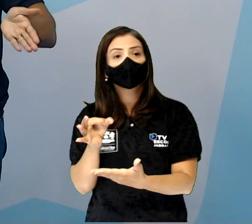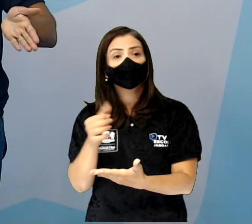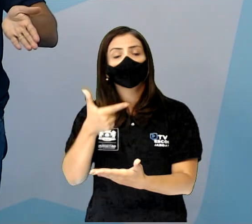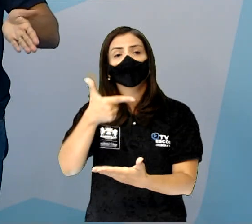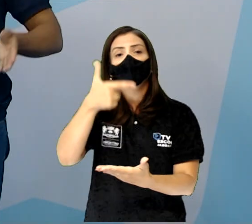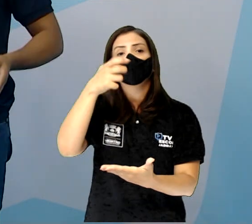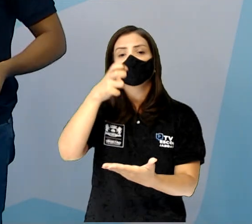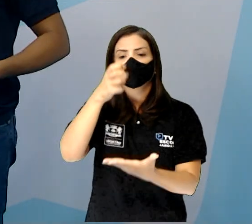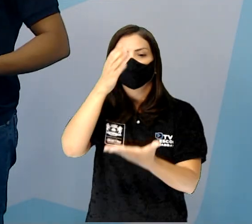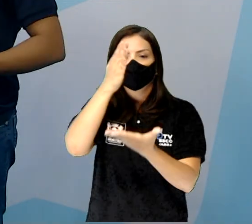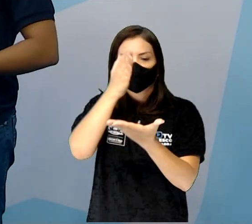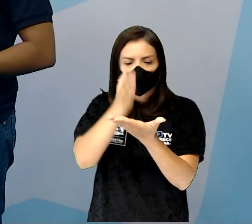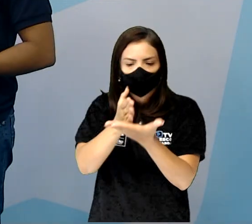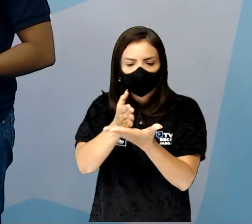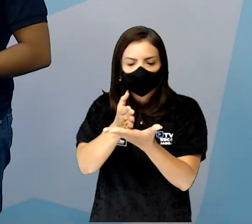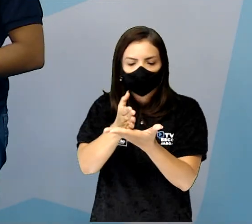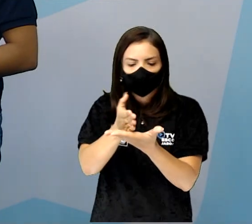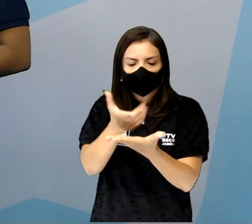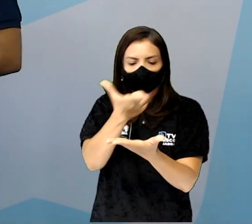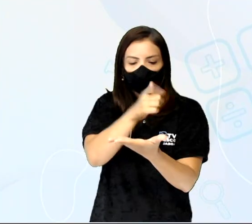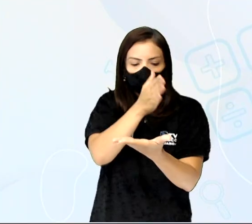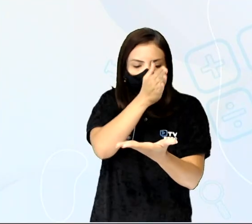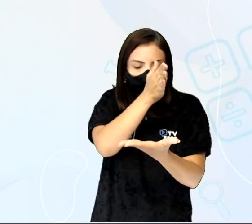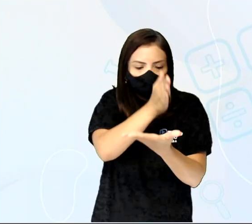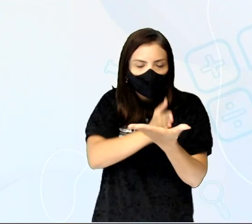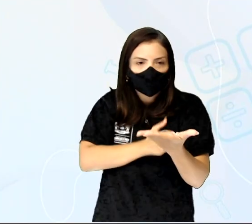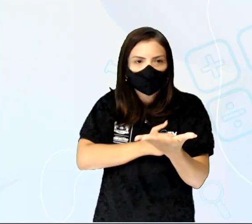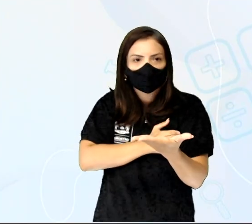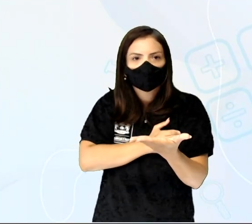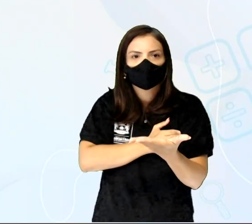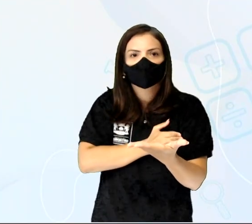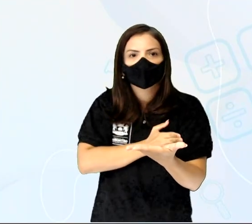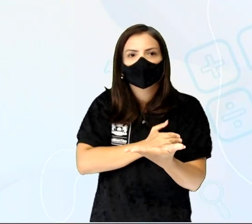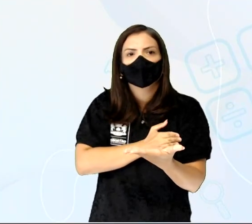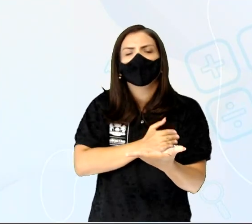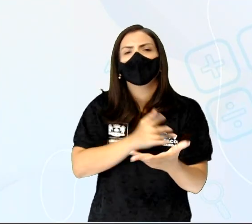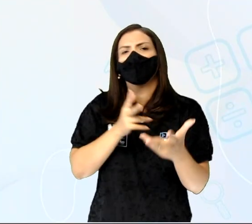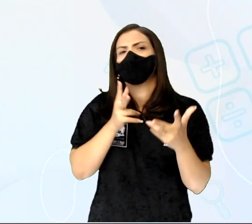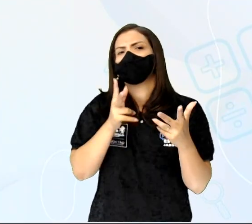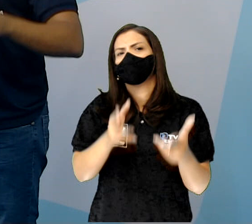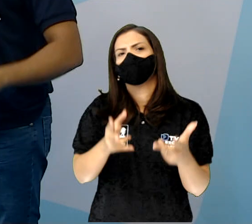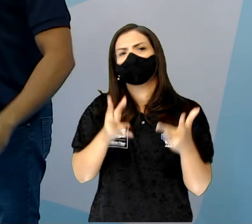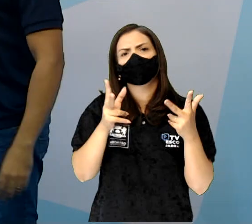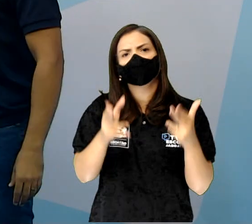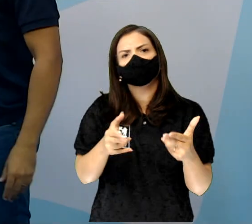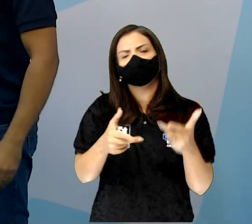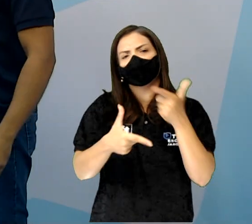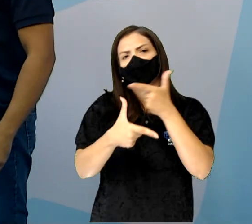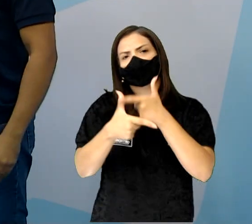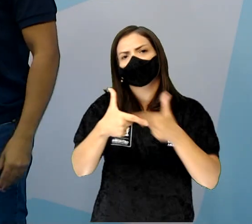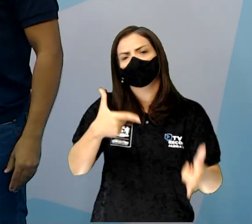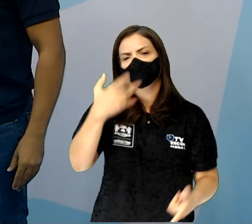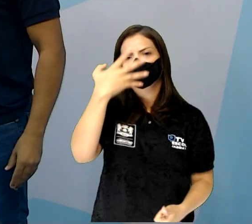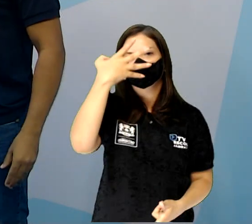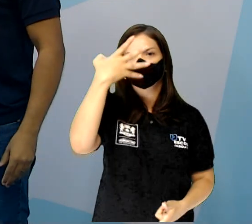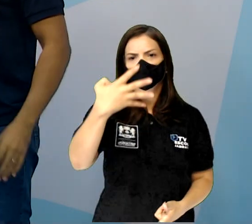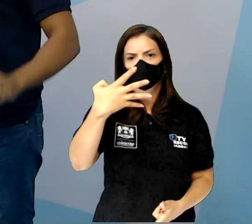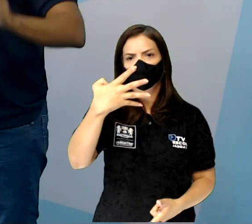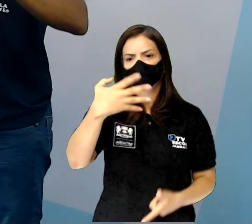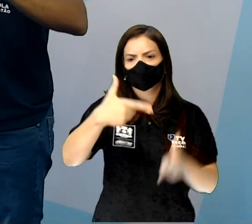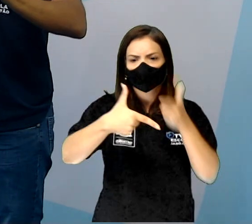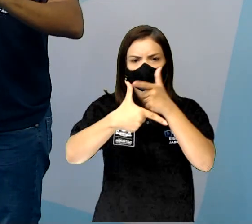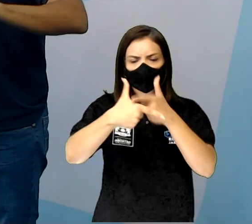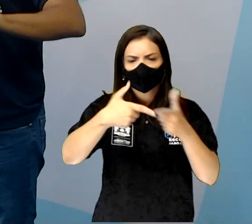metade, ok? 25% é a metade da metade. É a mesma coisa que dividir por 4.